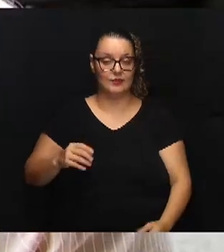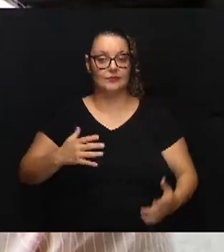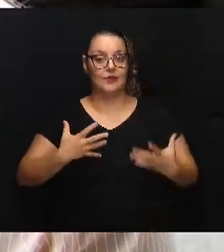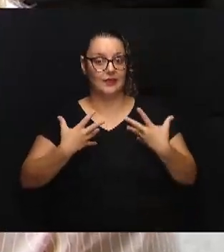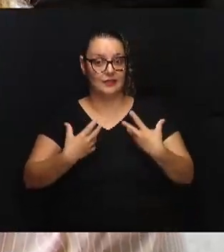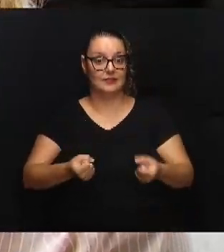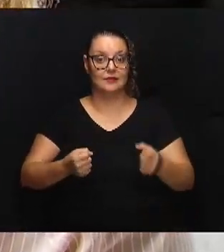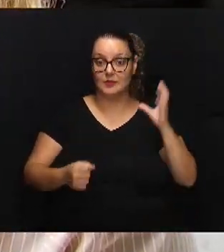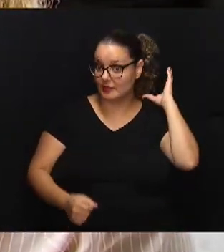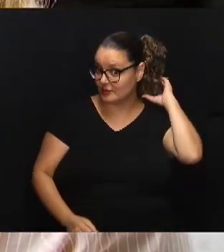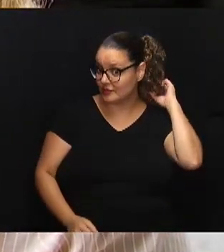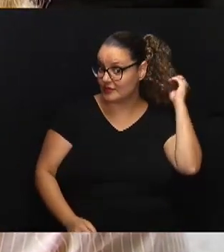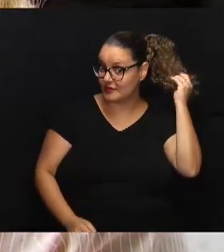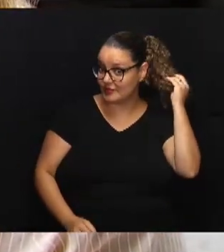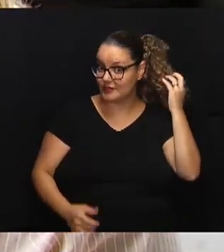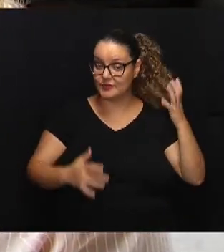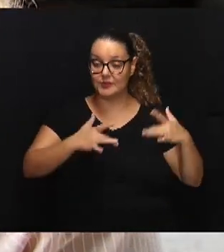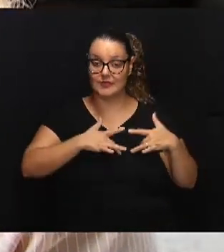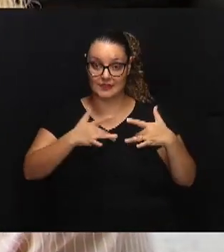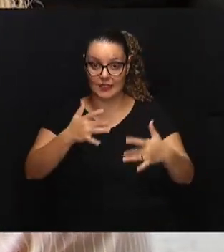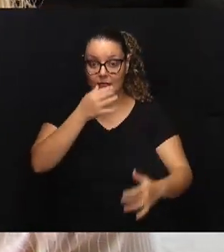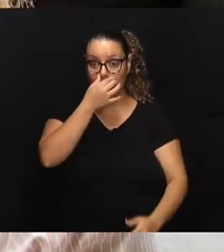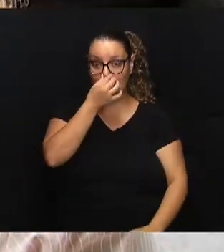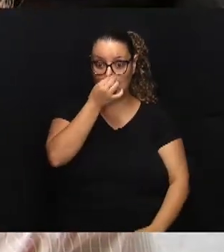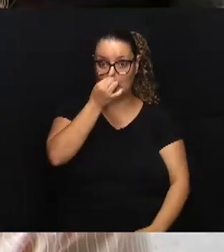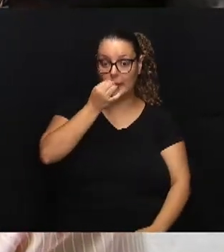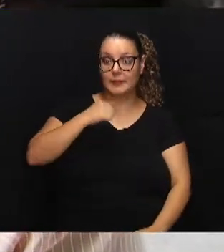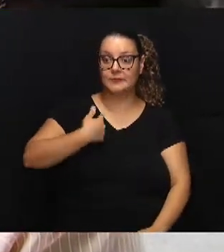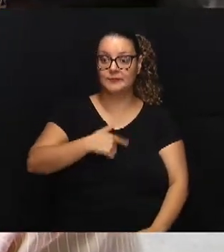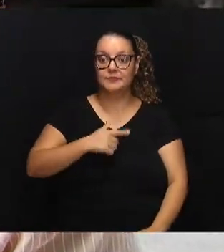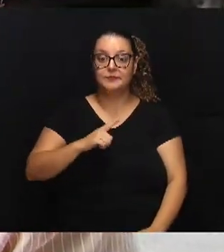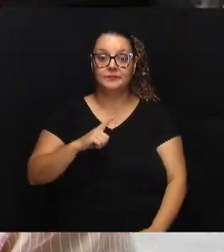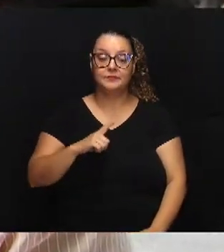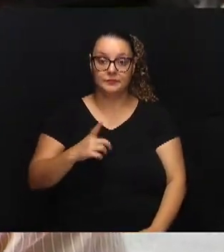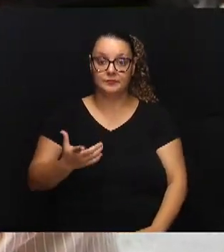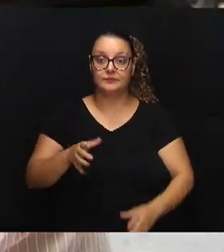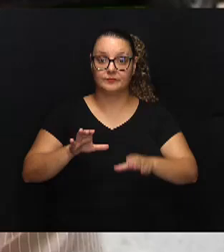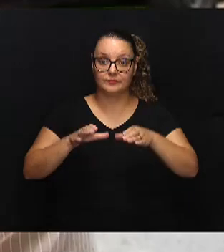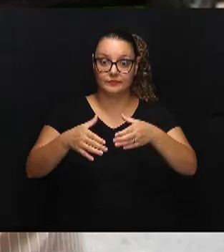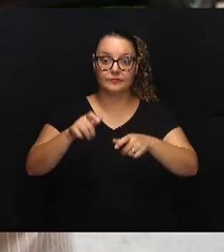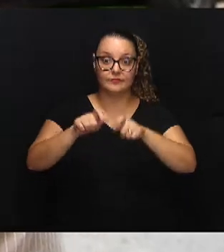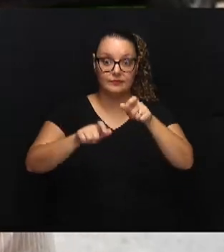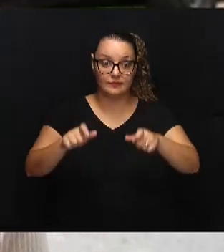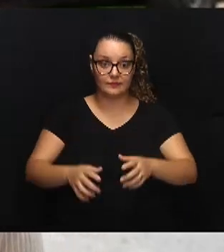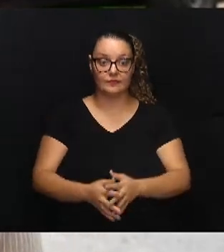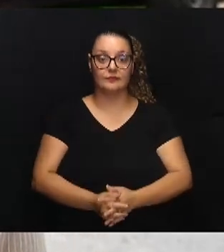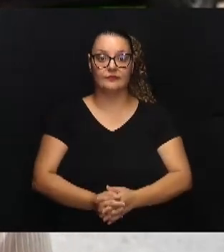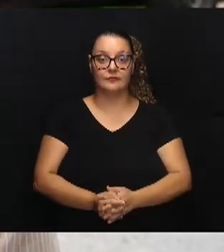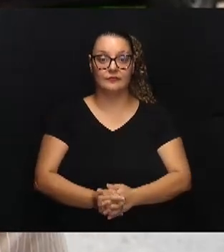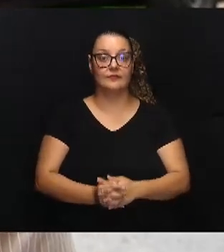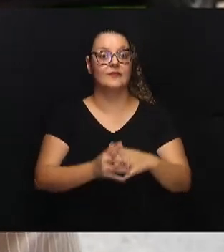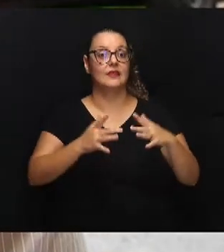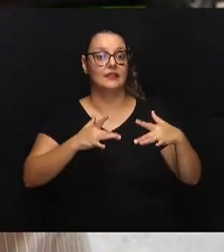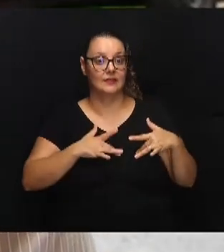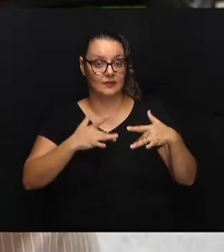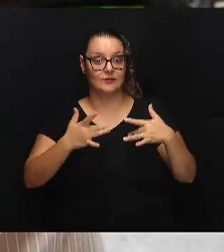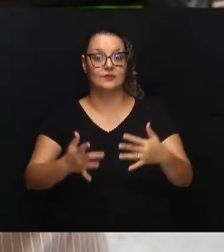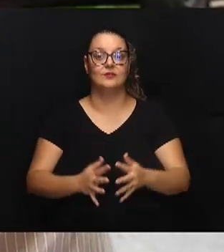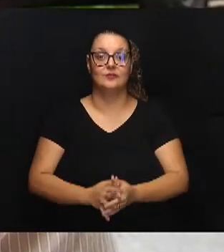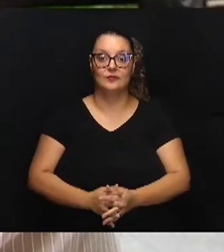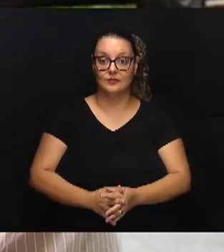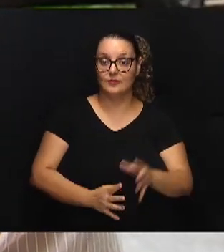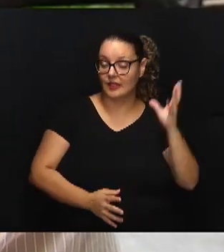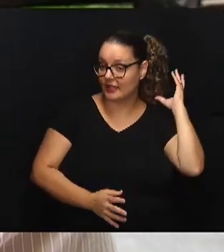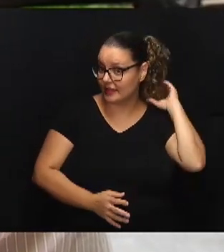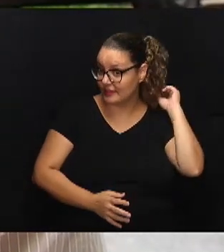cabelo, né? E nós tivemos aí um grupo de pessoas, né, que doaram os